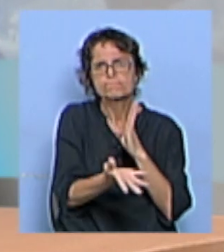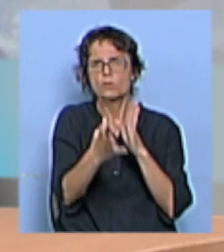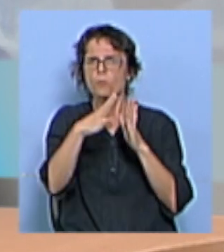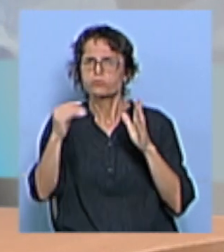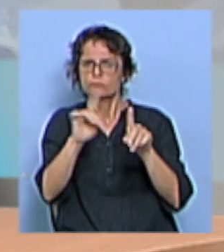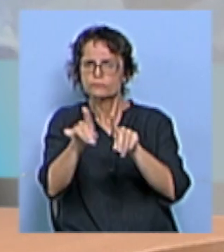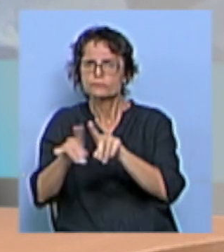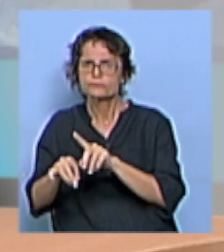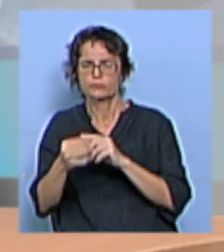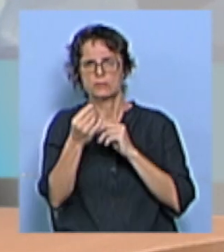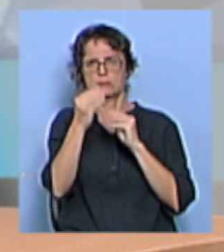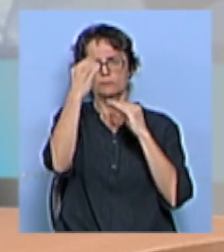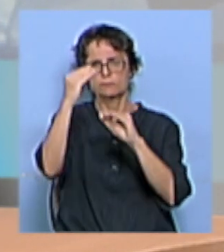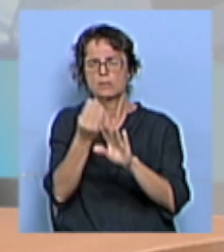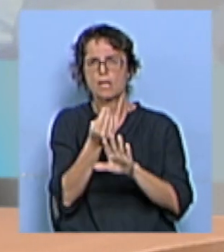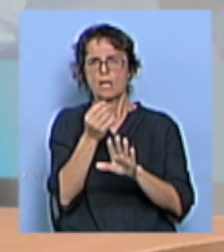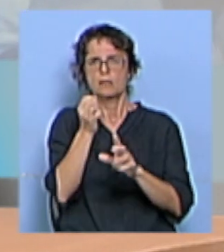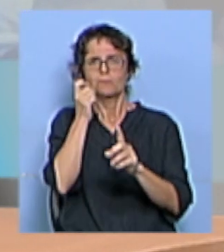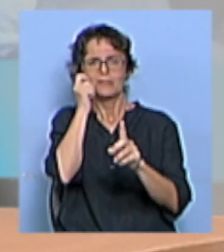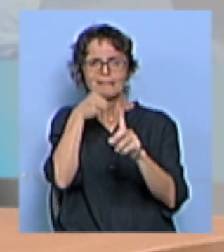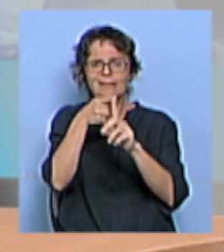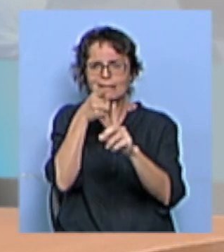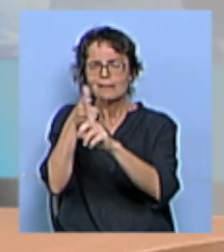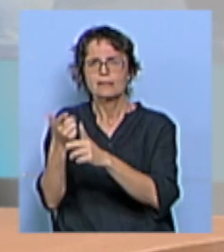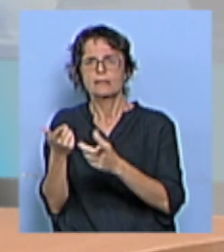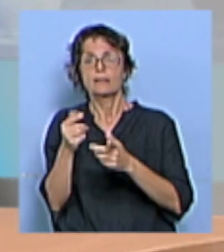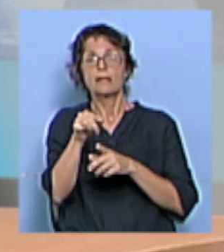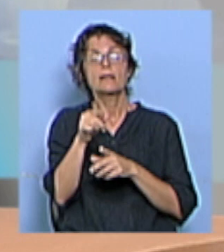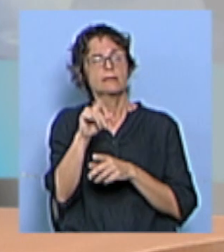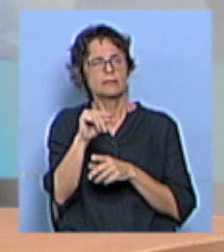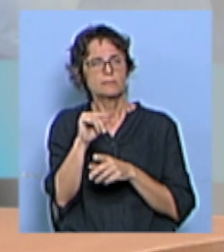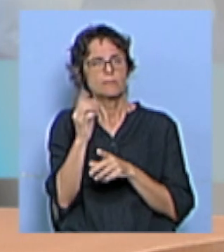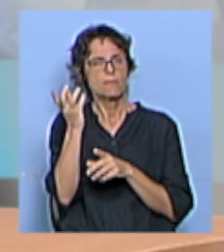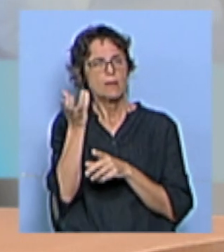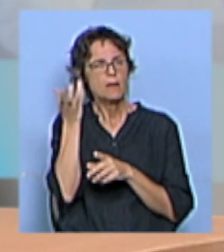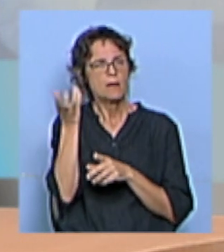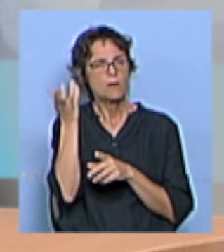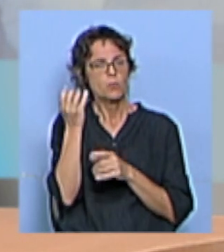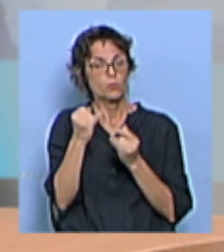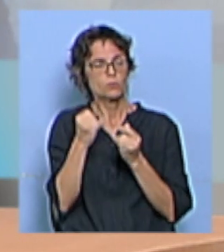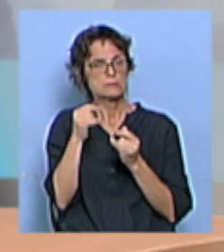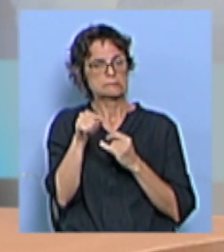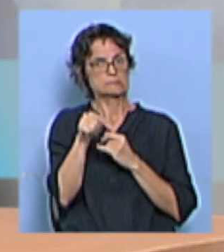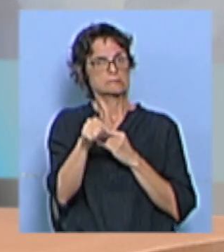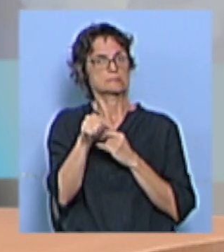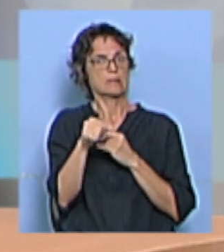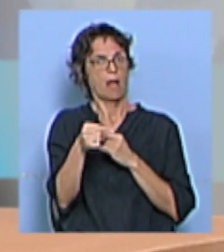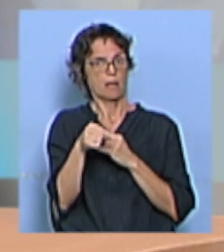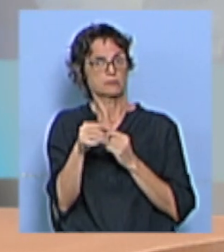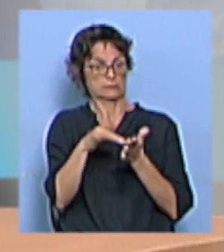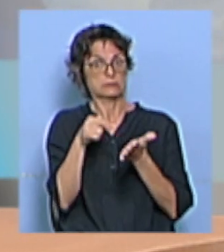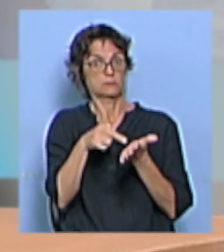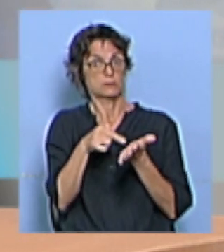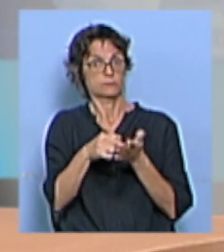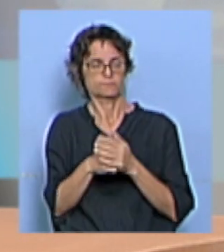tendo muito em consideração a nossa cultura de hoje, a cultura do digital. É muito interessante. Um outro livro que